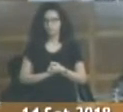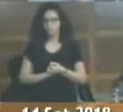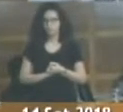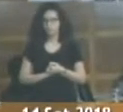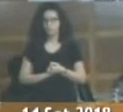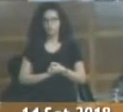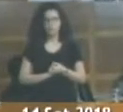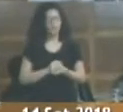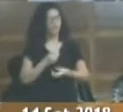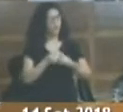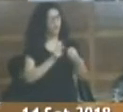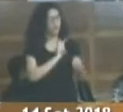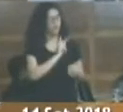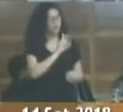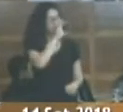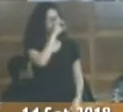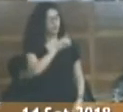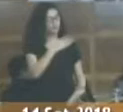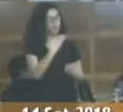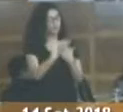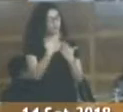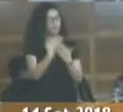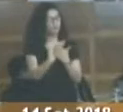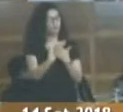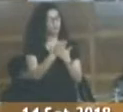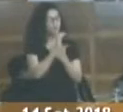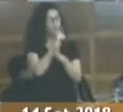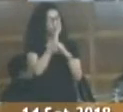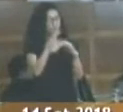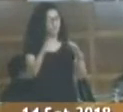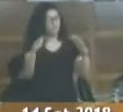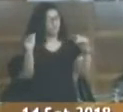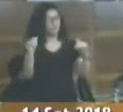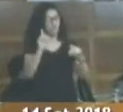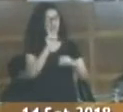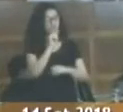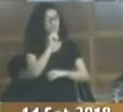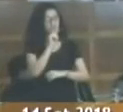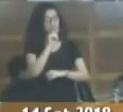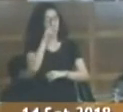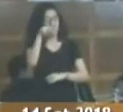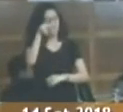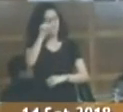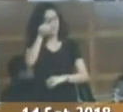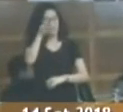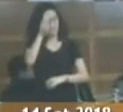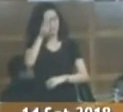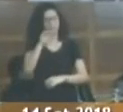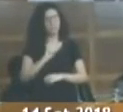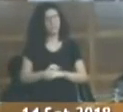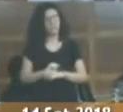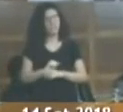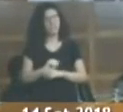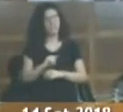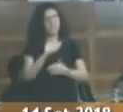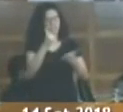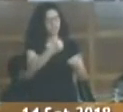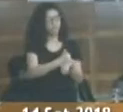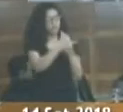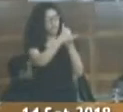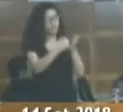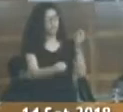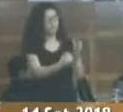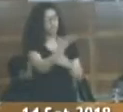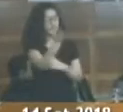como diretor do Núcleo de Estudo em Biomassa e Gerenciamento de Água, NAB, manifestar o apoio à criação